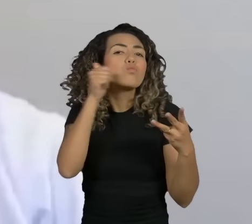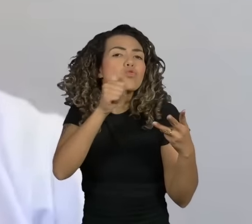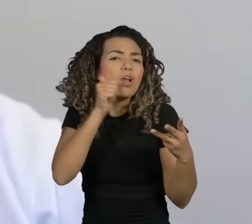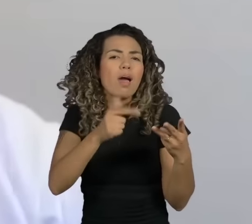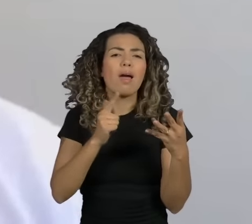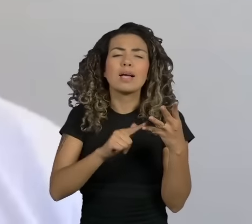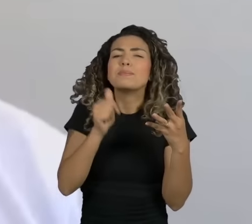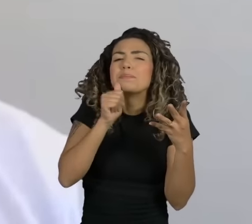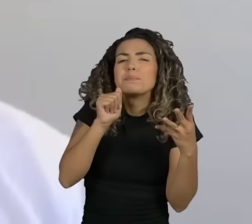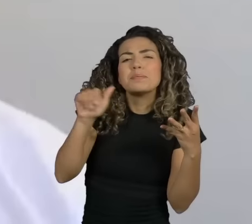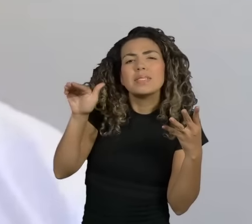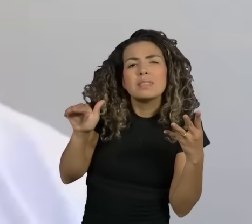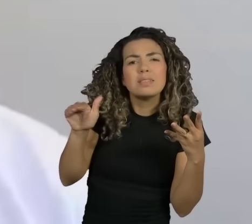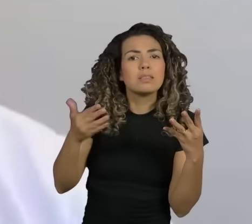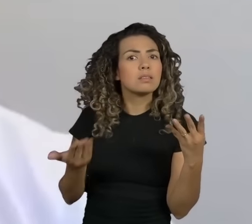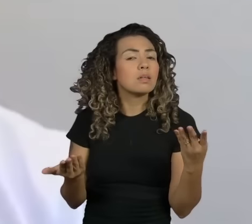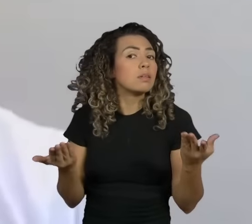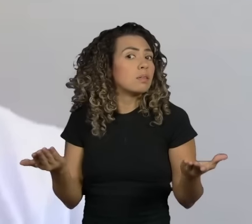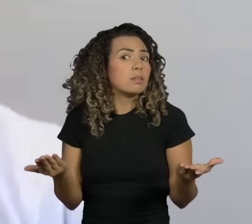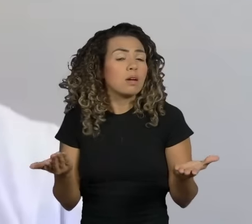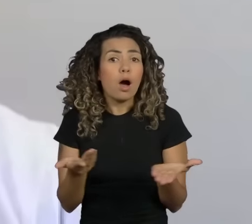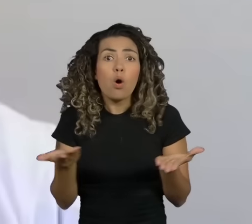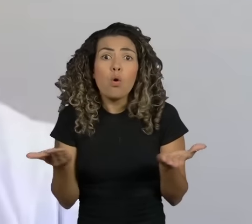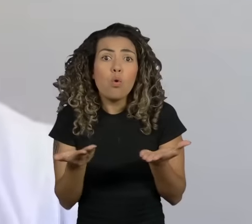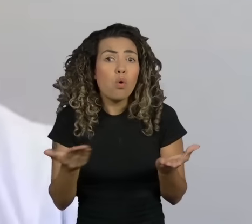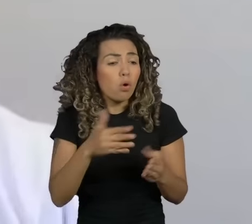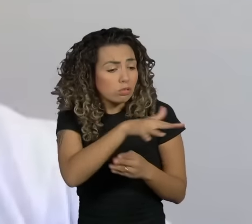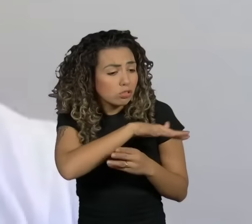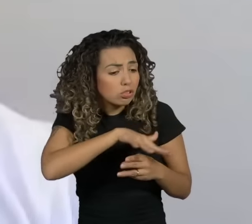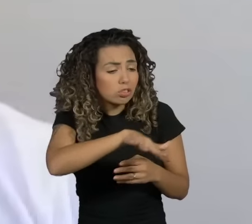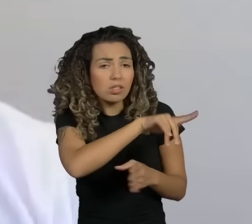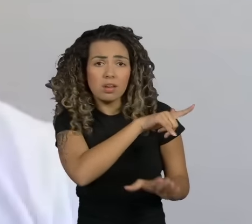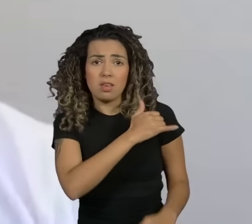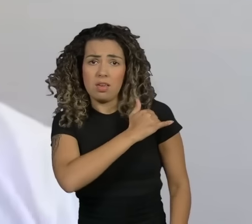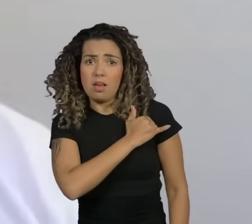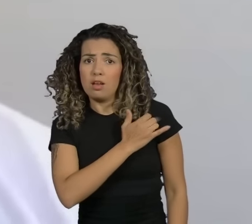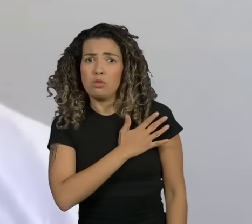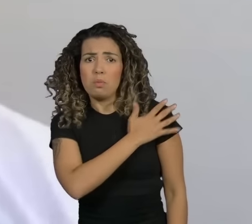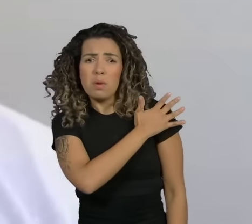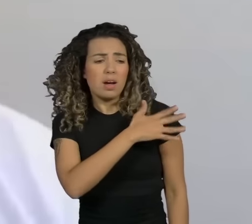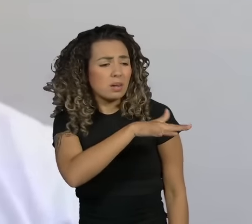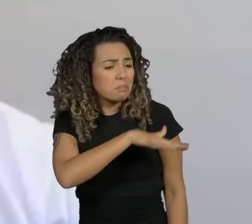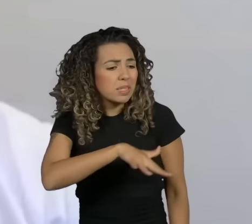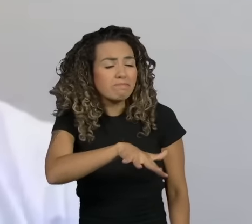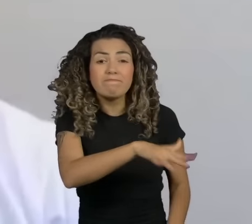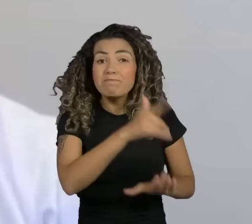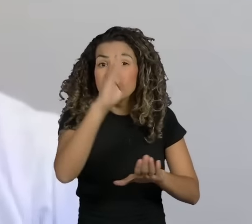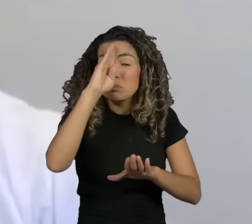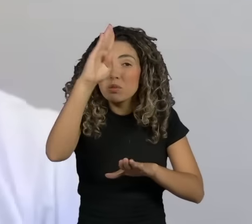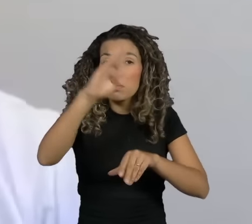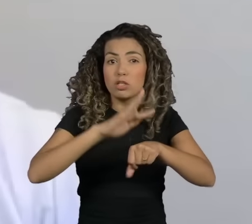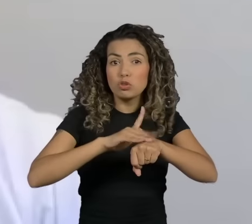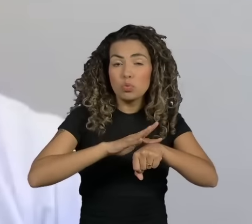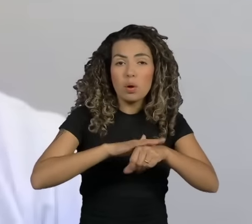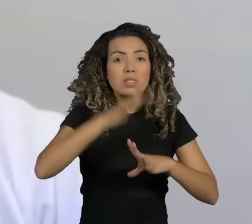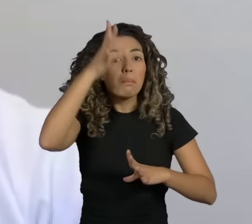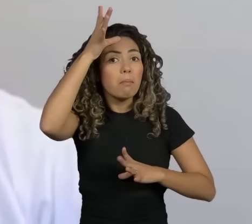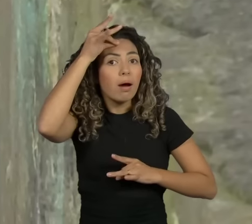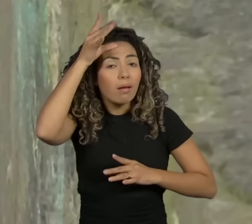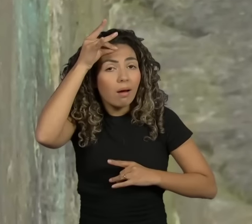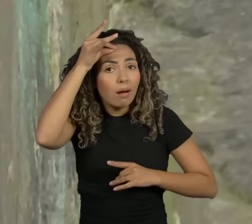moças. Então, hoje, a situação na terra Yanomami é a malária,